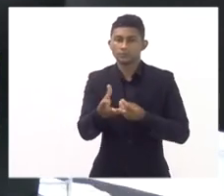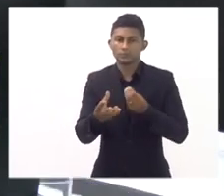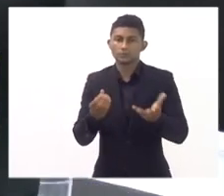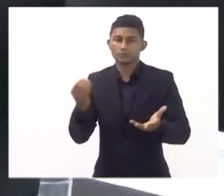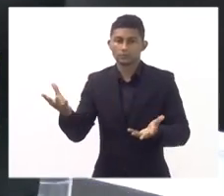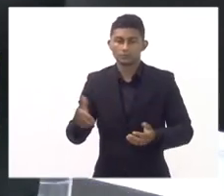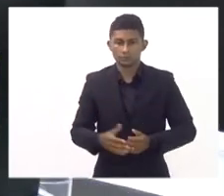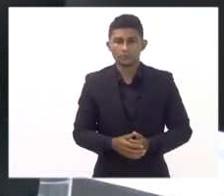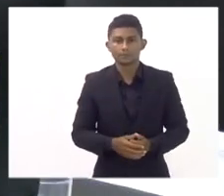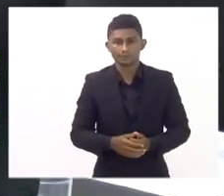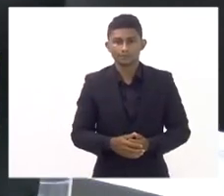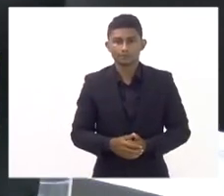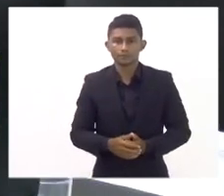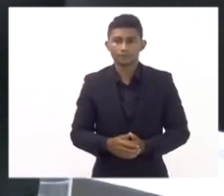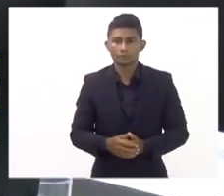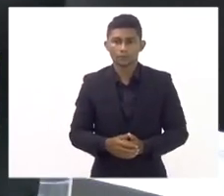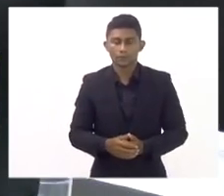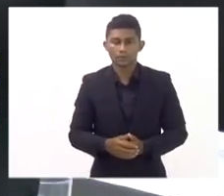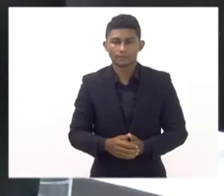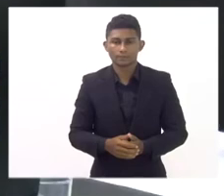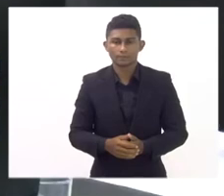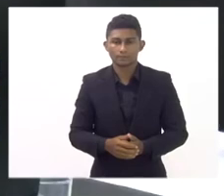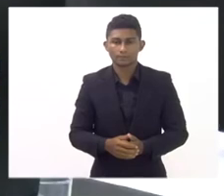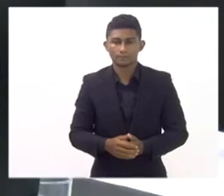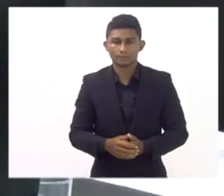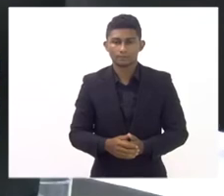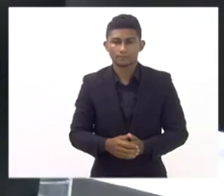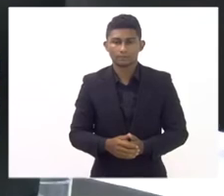desse novo universo de alunos. Então,